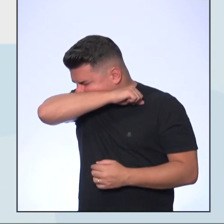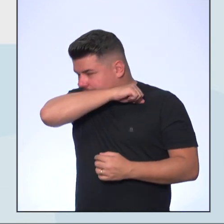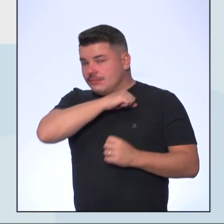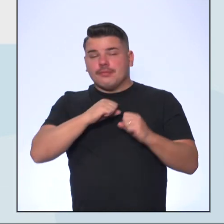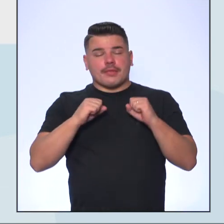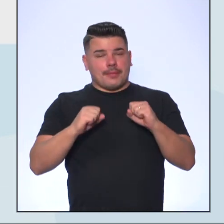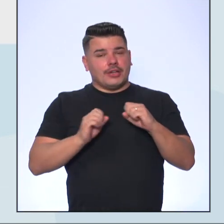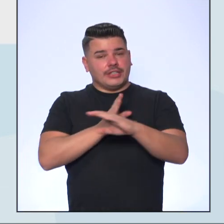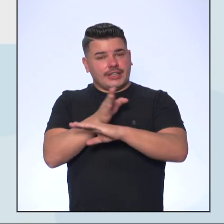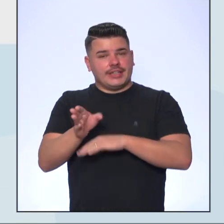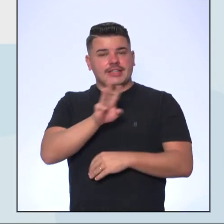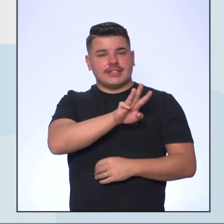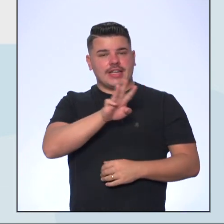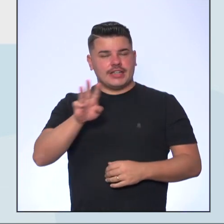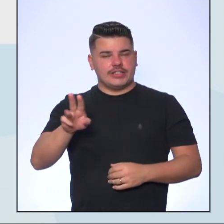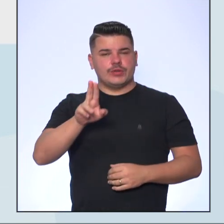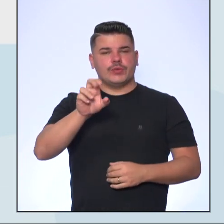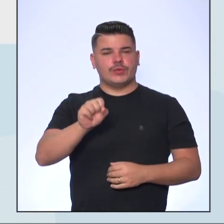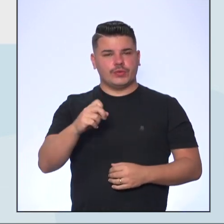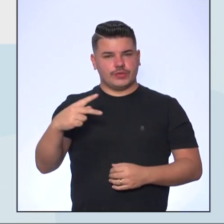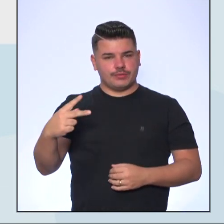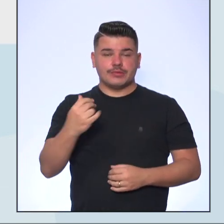USP, sites